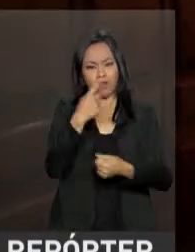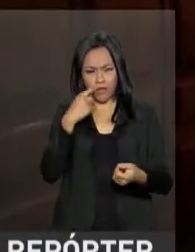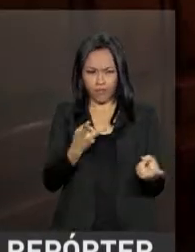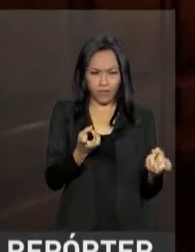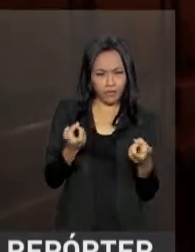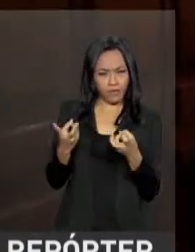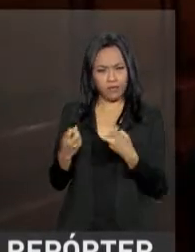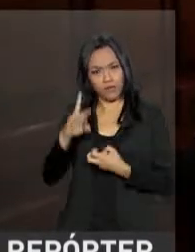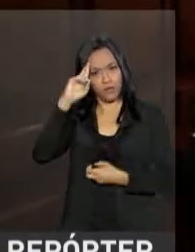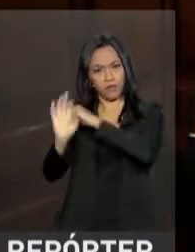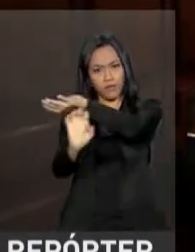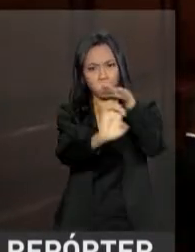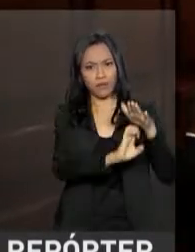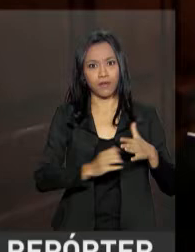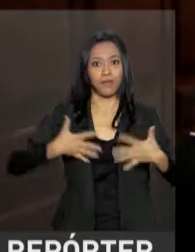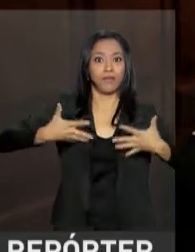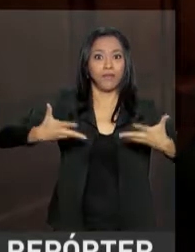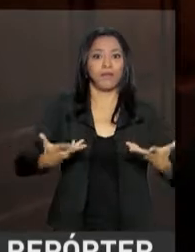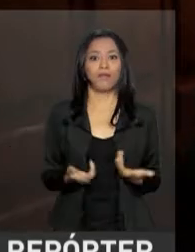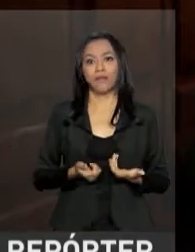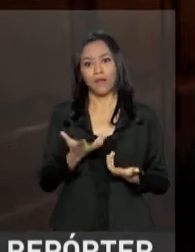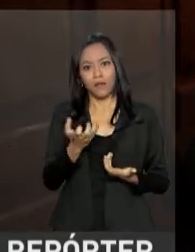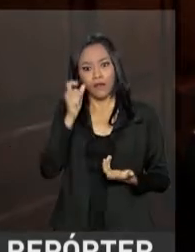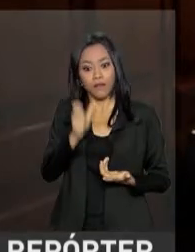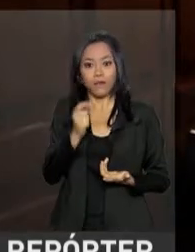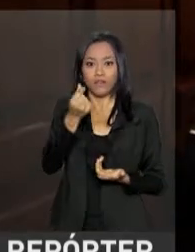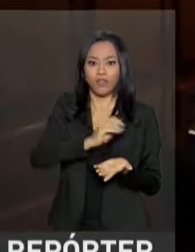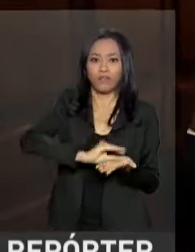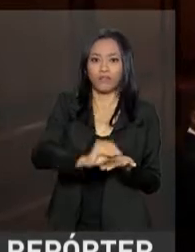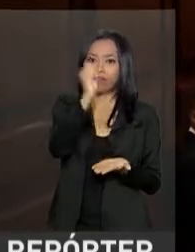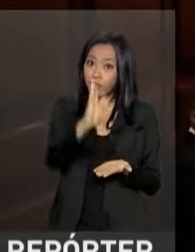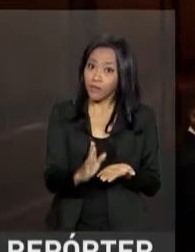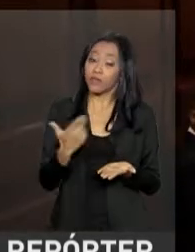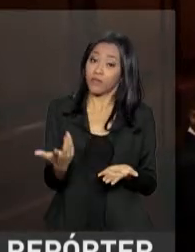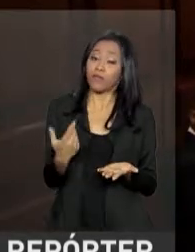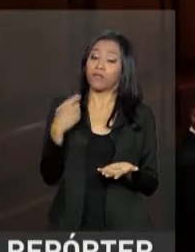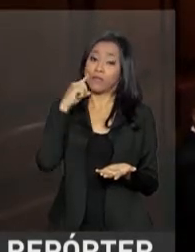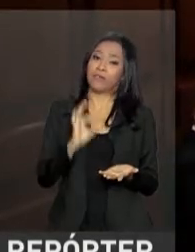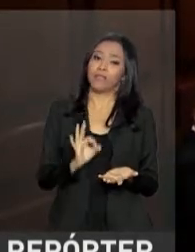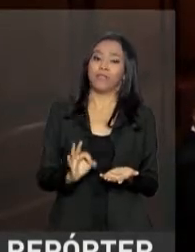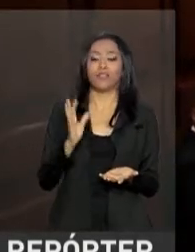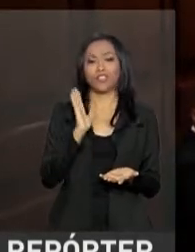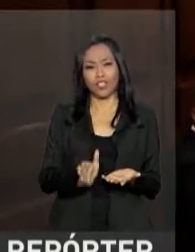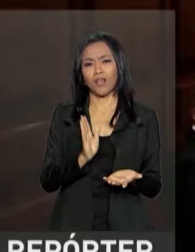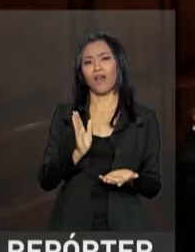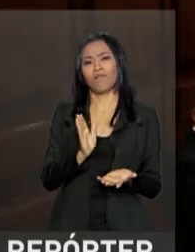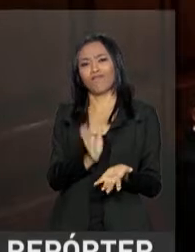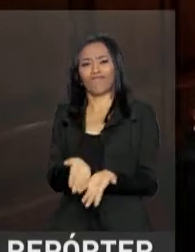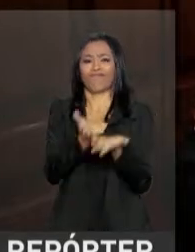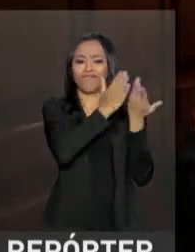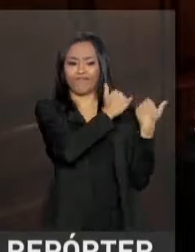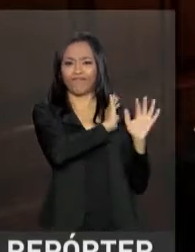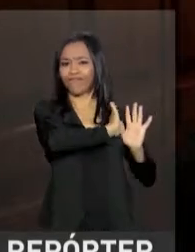mais animado, mais disposto a investir no Brasil. Tenho certeza que nós estamos, já viramos a curva